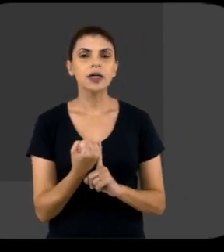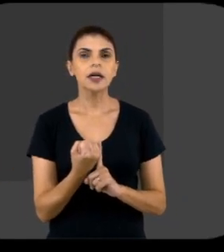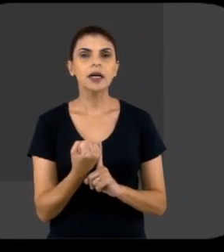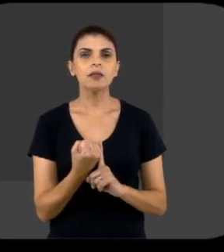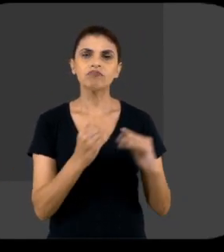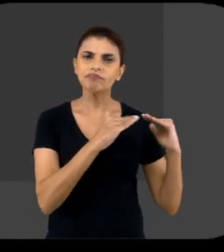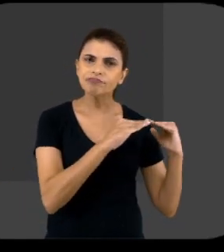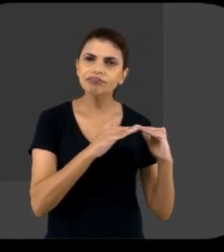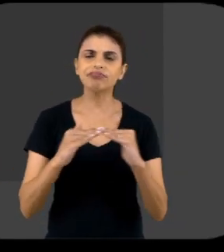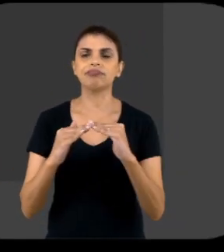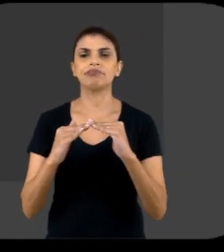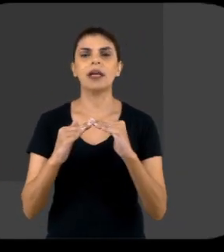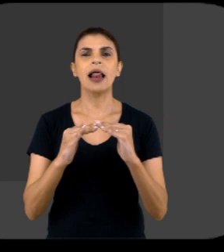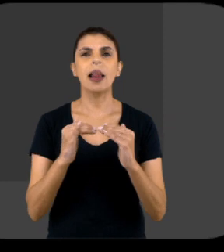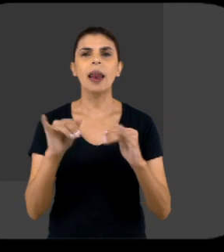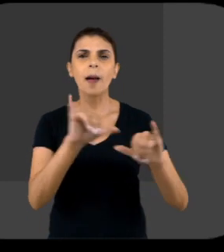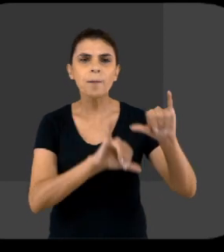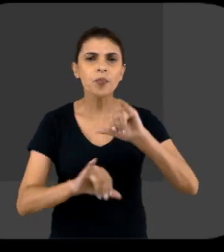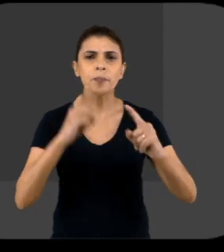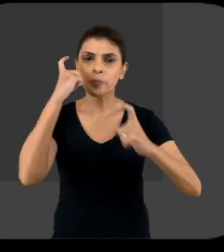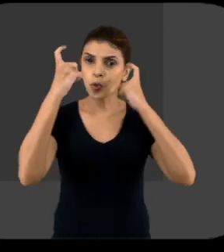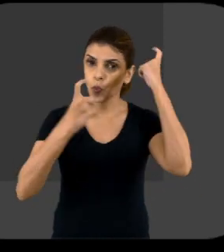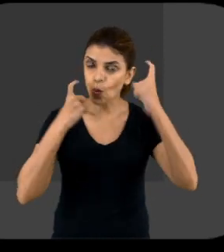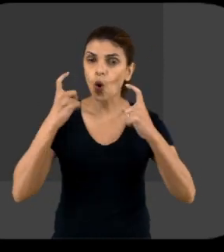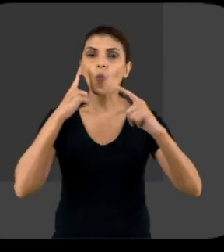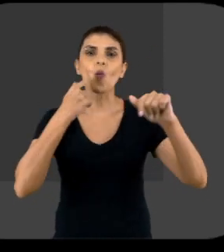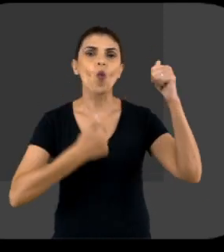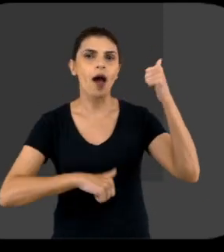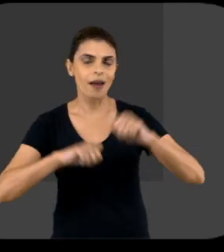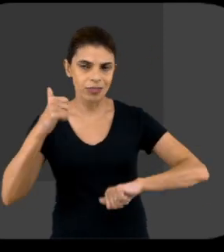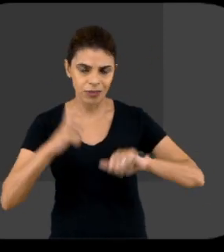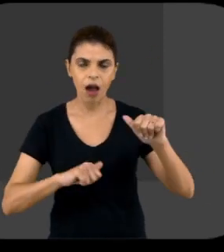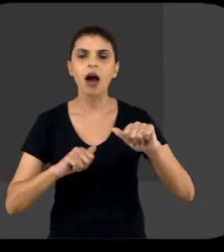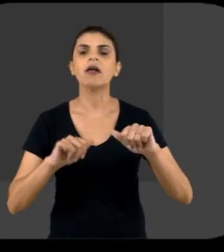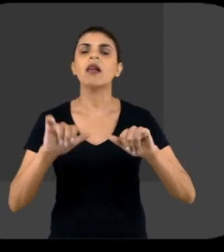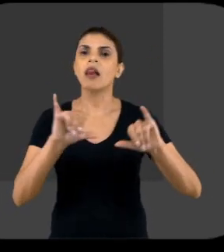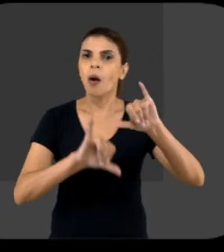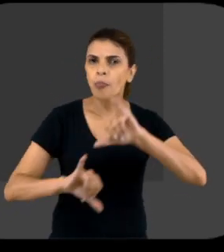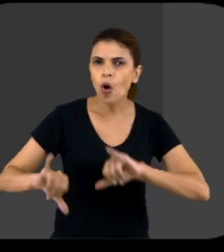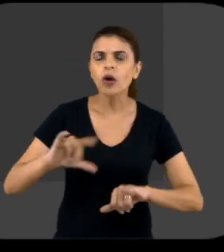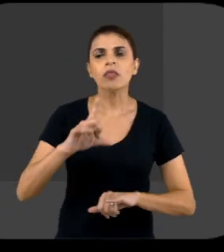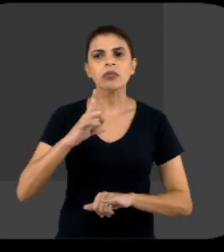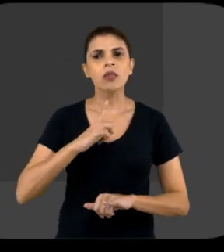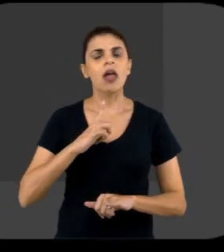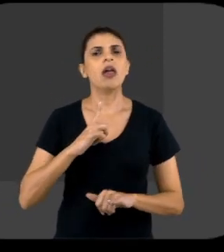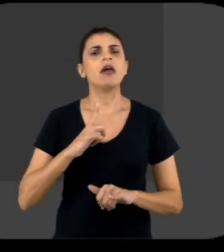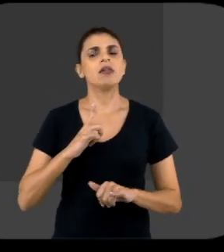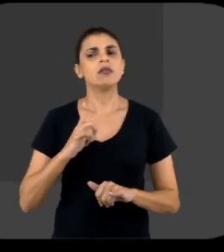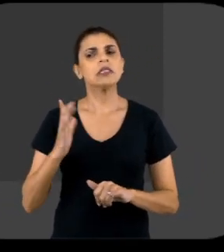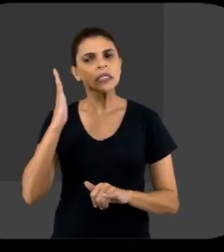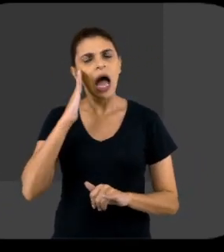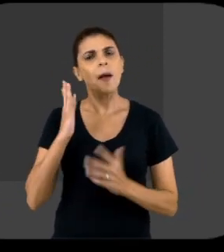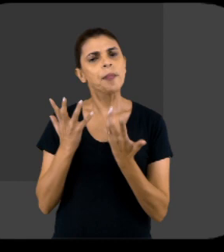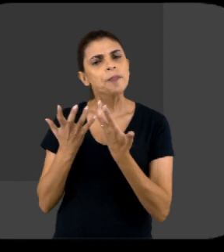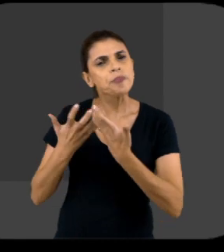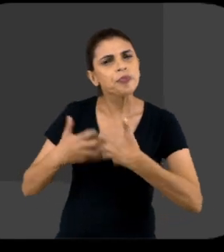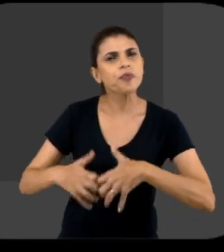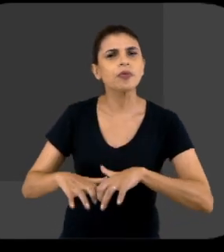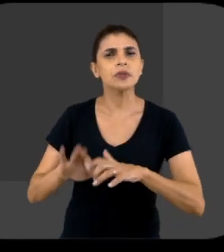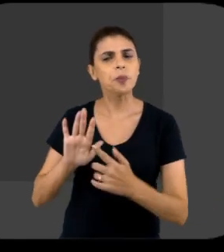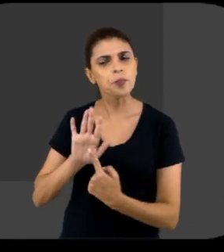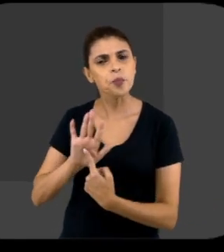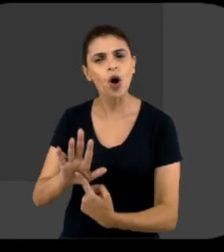um informe de que esse laboratório se preocupa com qualidade. Esse laboratório ele